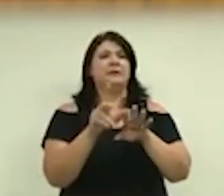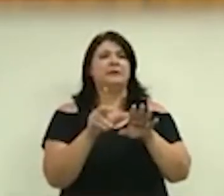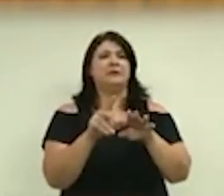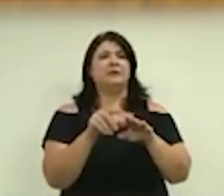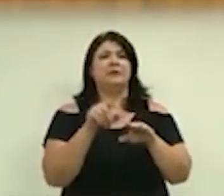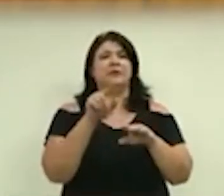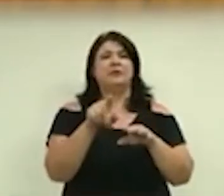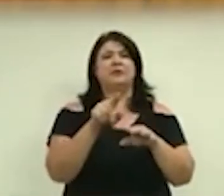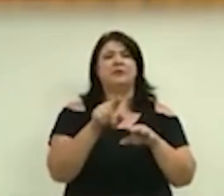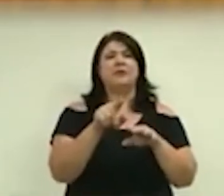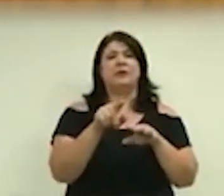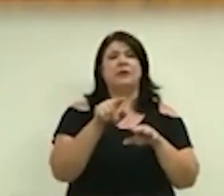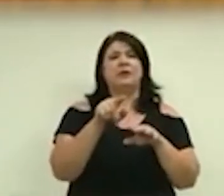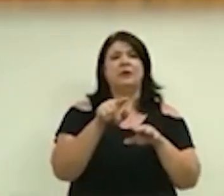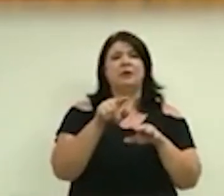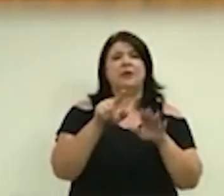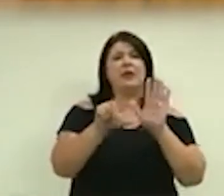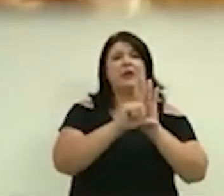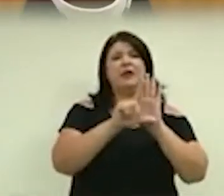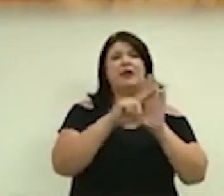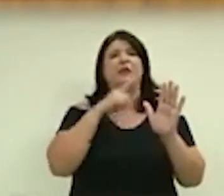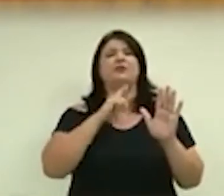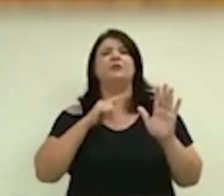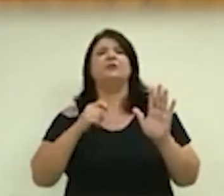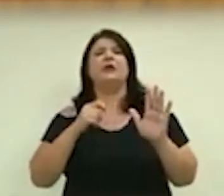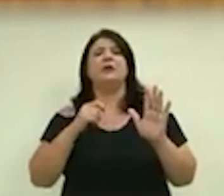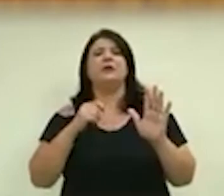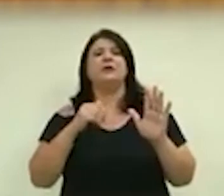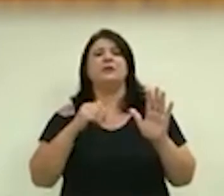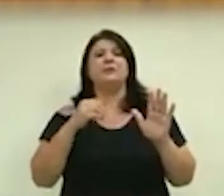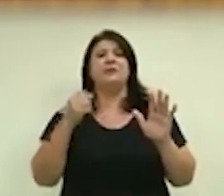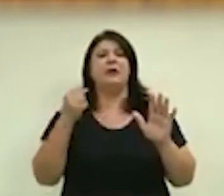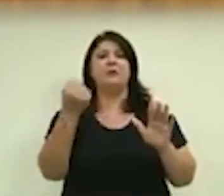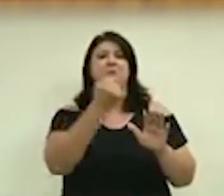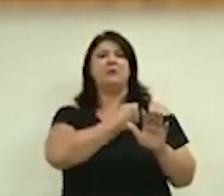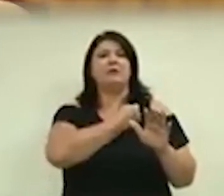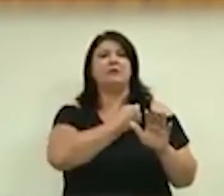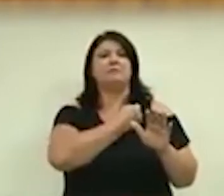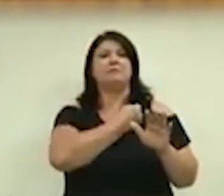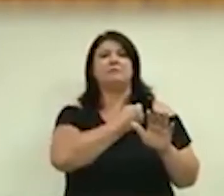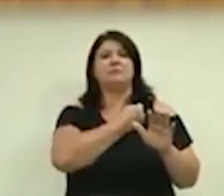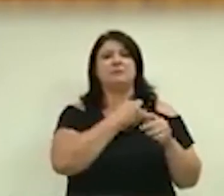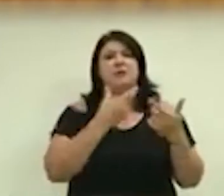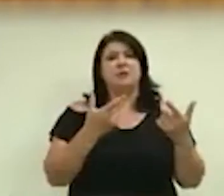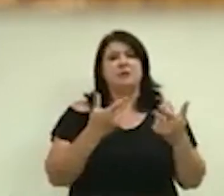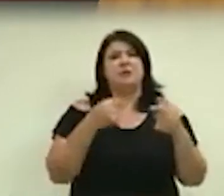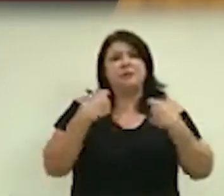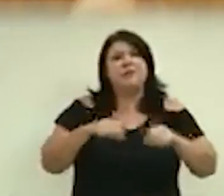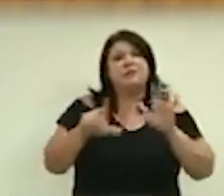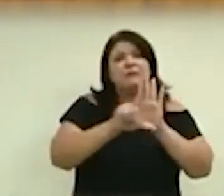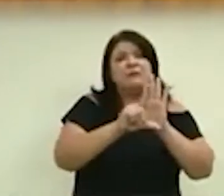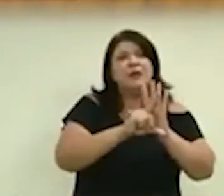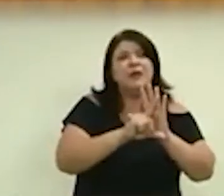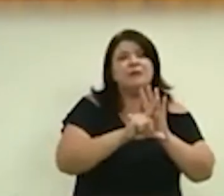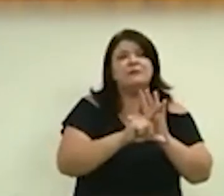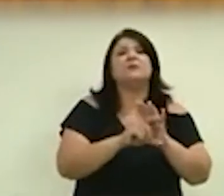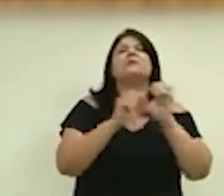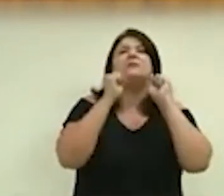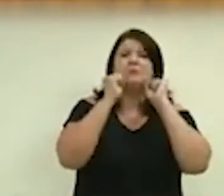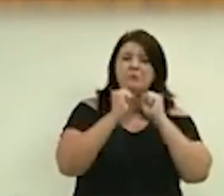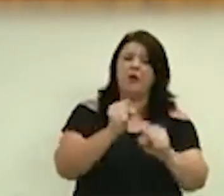punindo alguém para matar. Por isso você vai lá e mata. Tem que ter lei, porque senão você pode